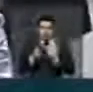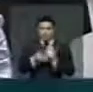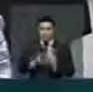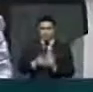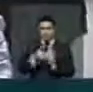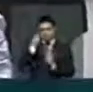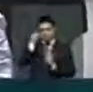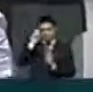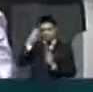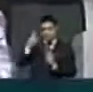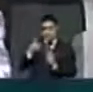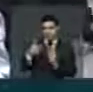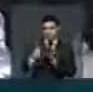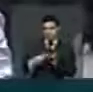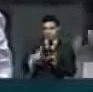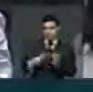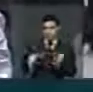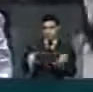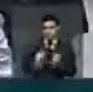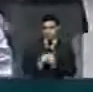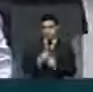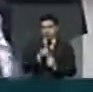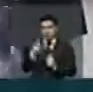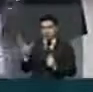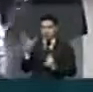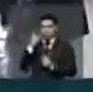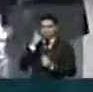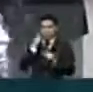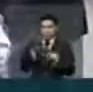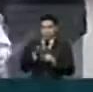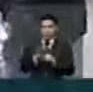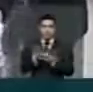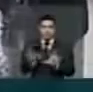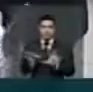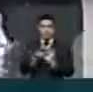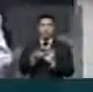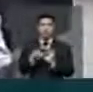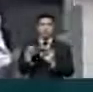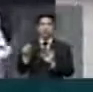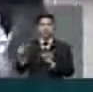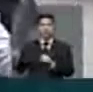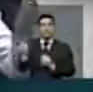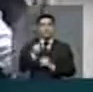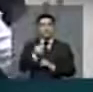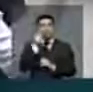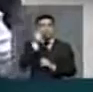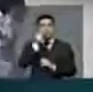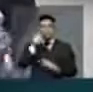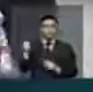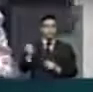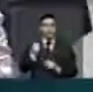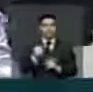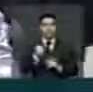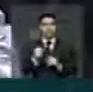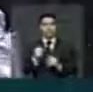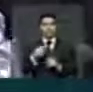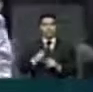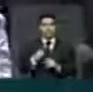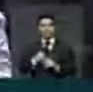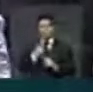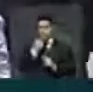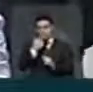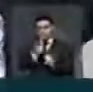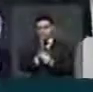Vossa Excelência, em parceria com outros deputados, dando voz às mulheres das fronteiras,